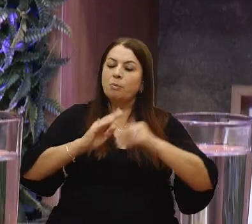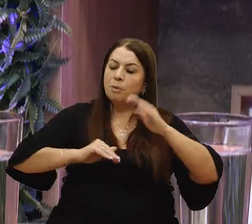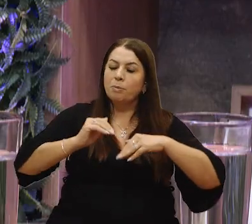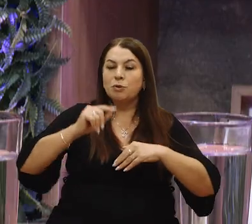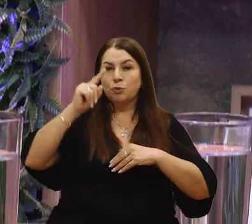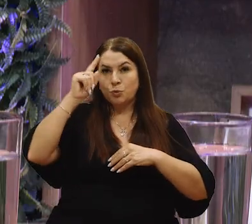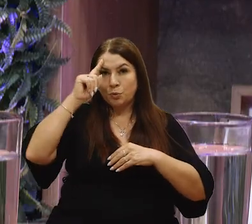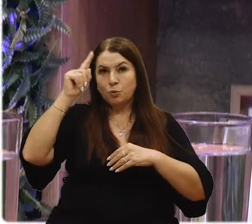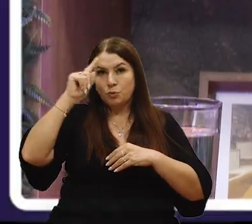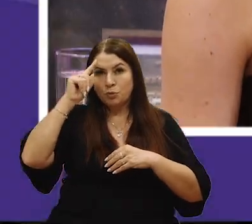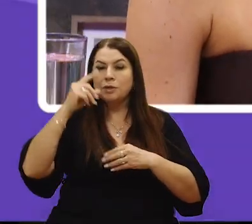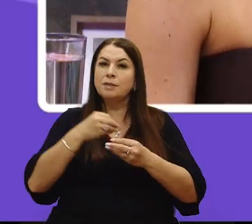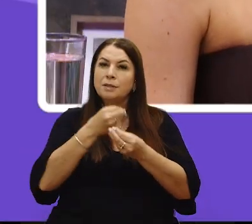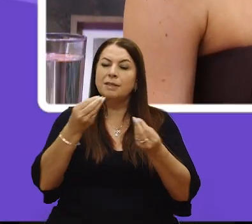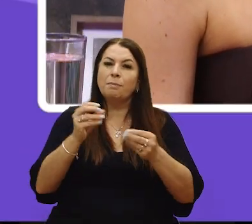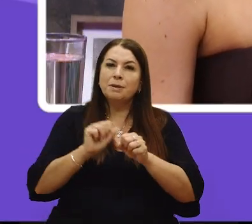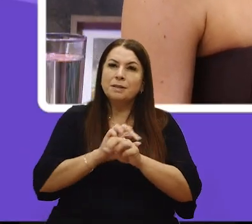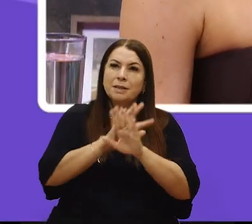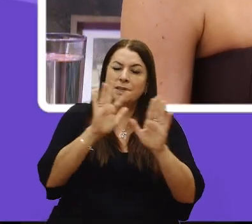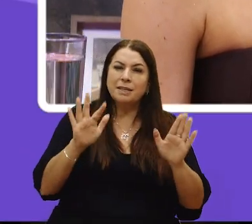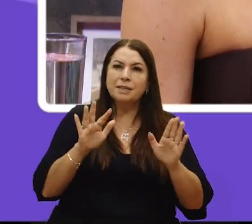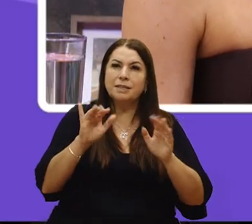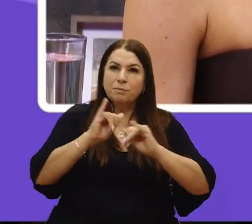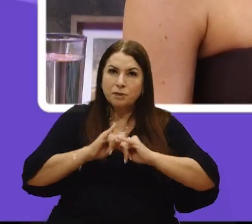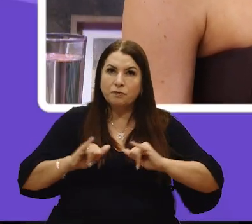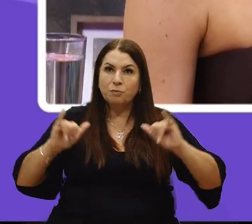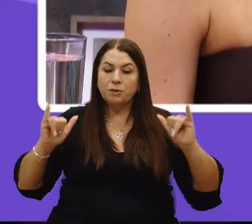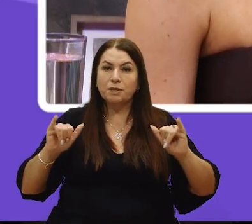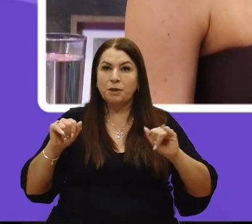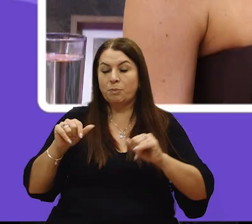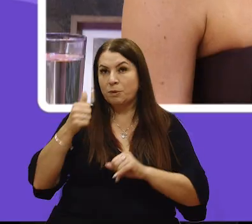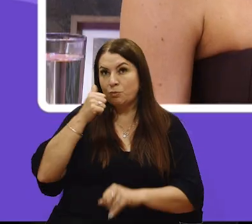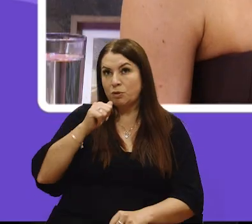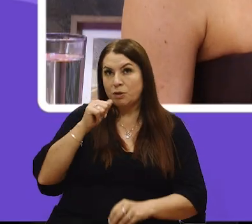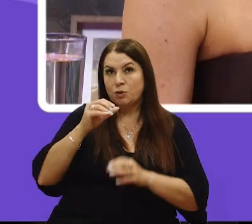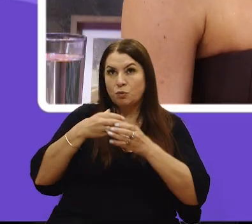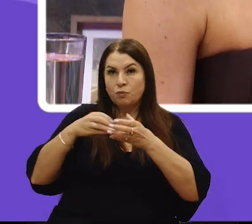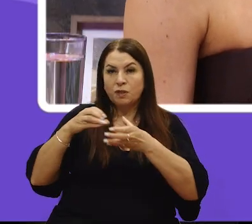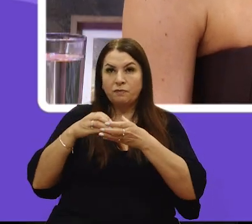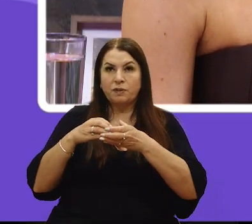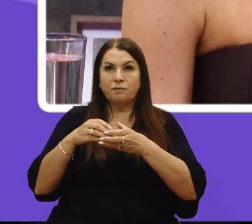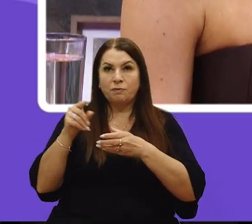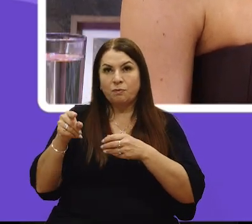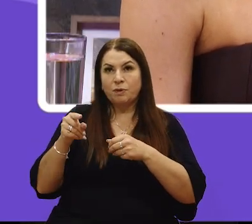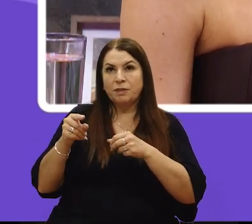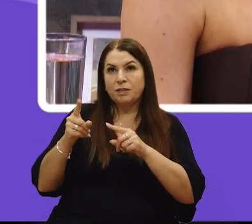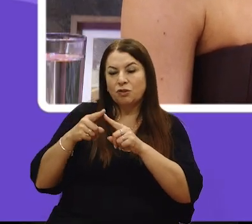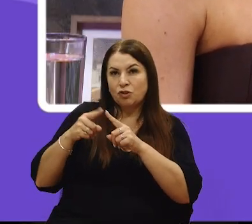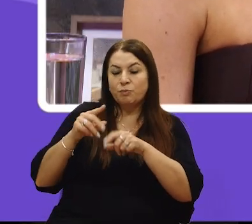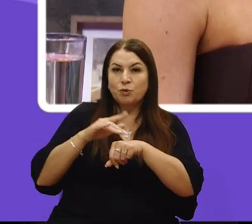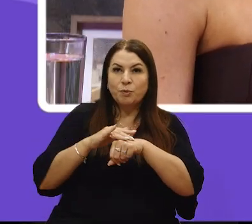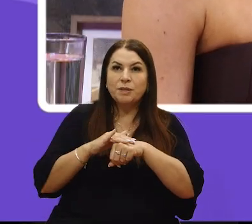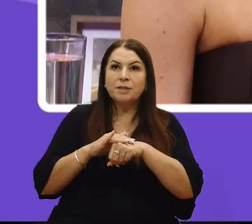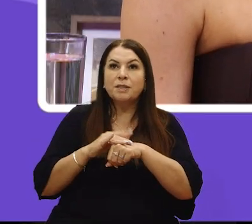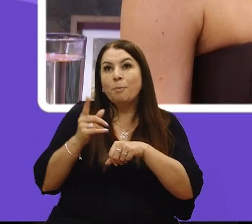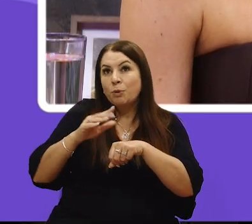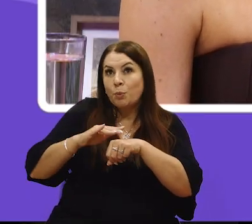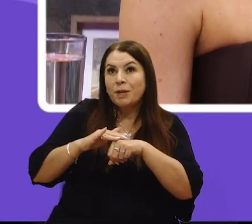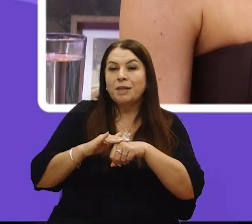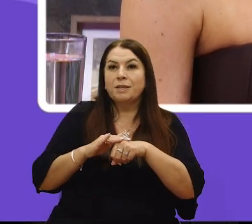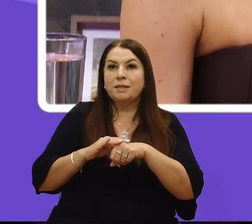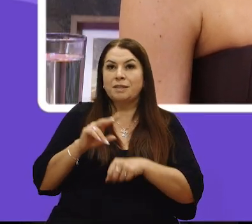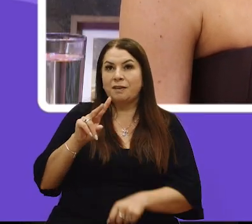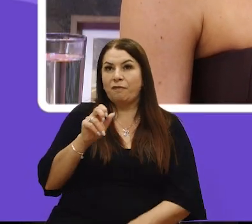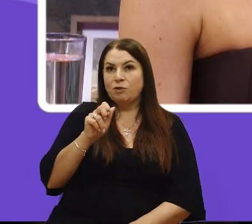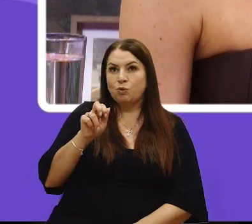questão estética influencia bastante também, passando pelo estágio 2, 3, até chegar no estágio 4, em que a gente tem essa condição associada, que a